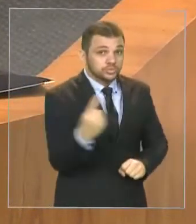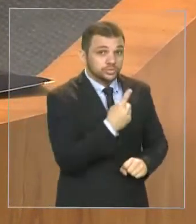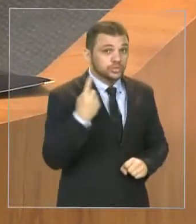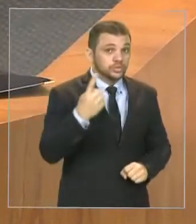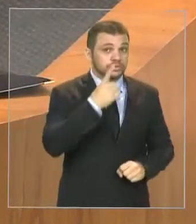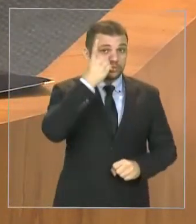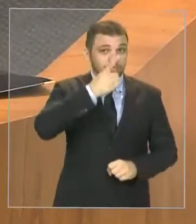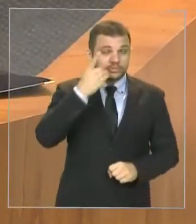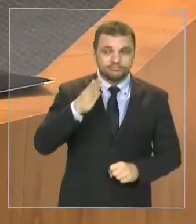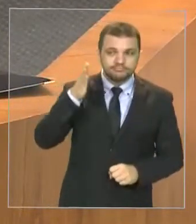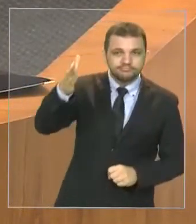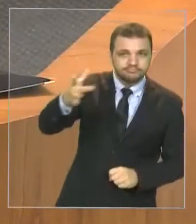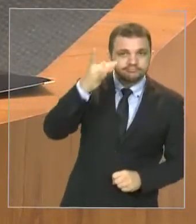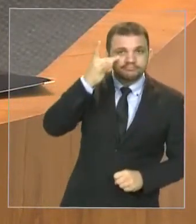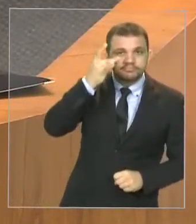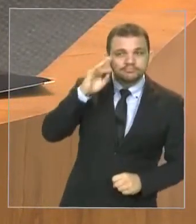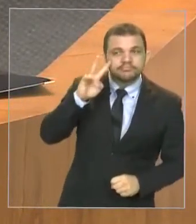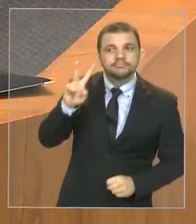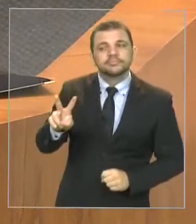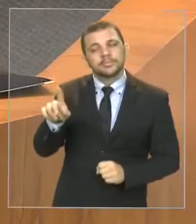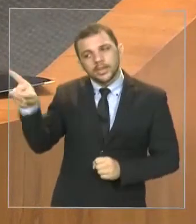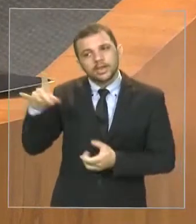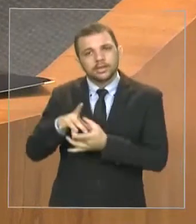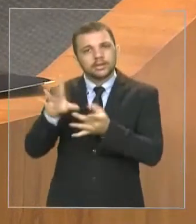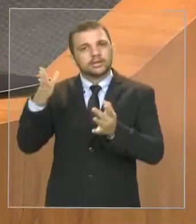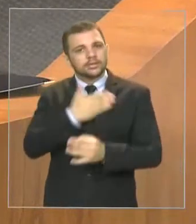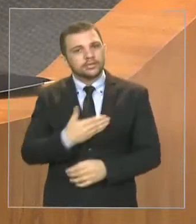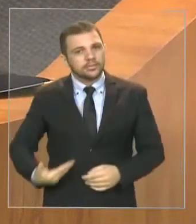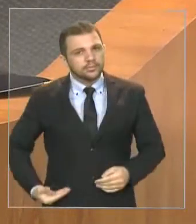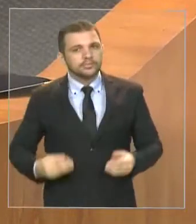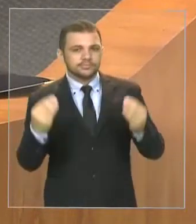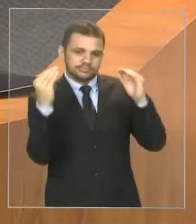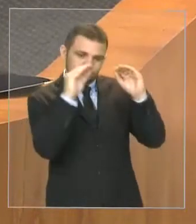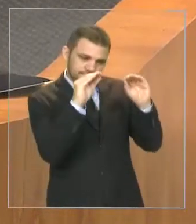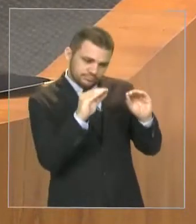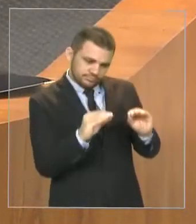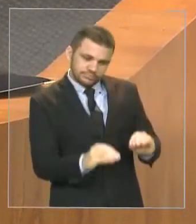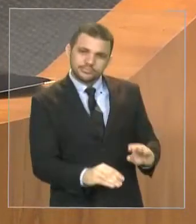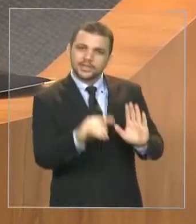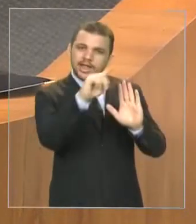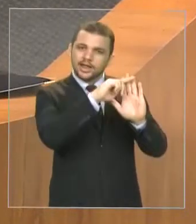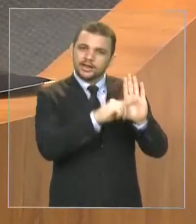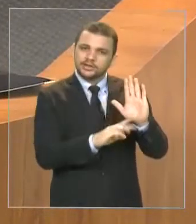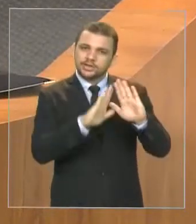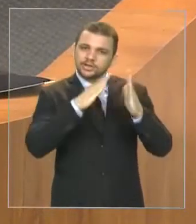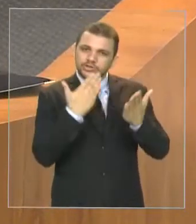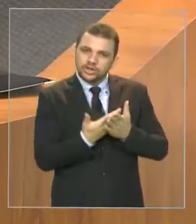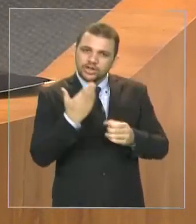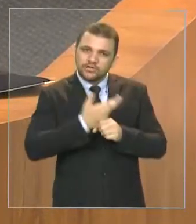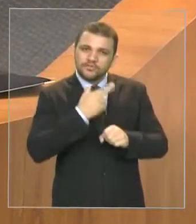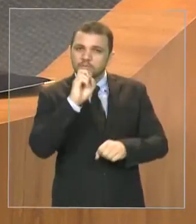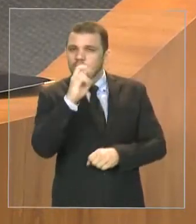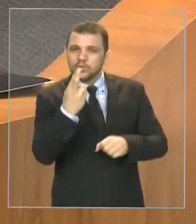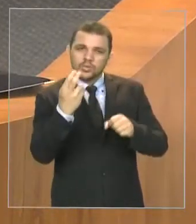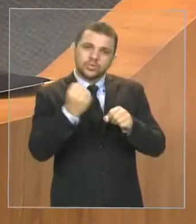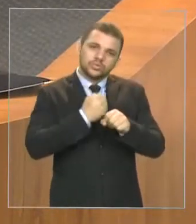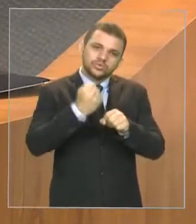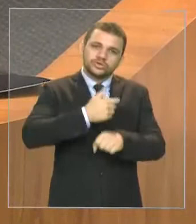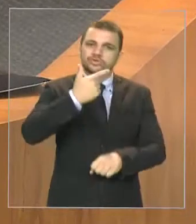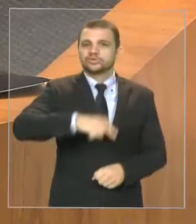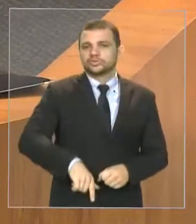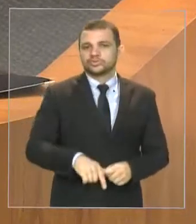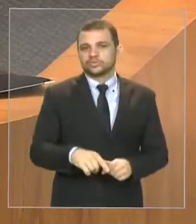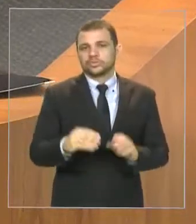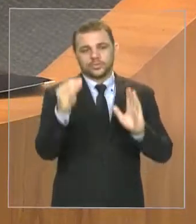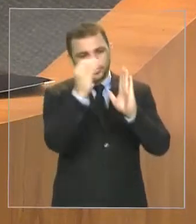pessoalmente. Disponibilizar no site oficial do governo a lista de todas as escolas reformadas ou reconstruídas, atualizando de acordo com as novas obras, a